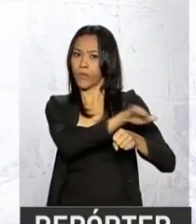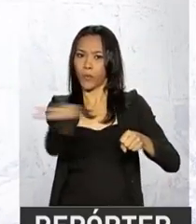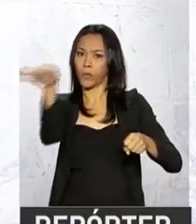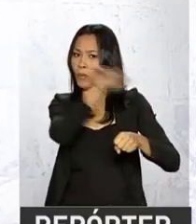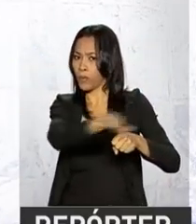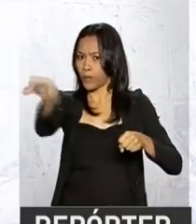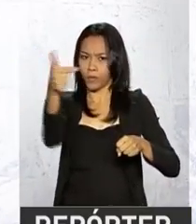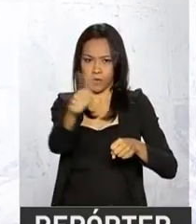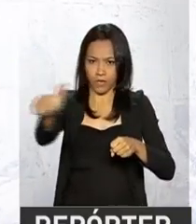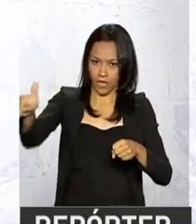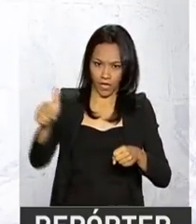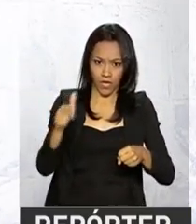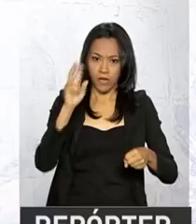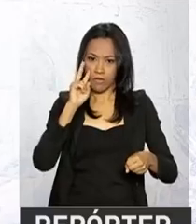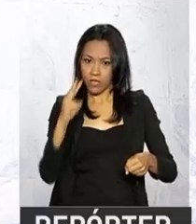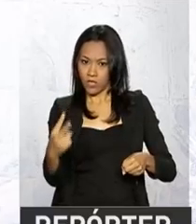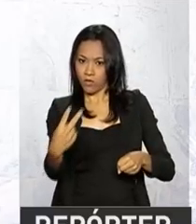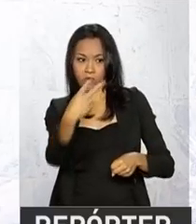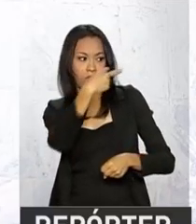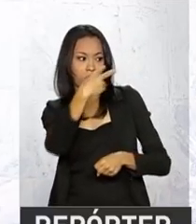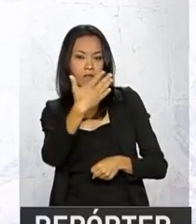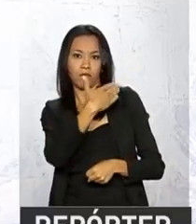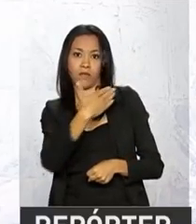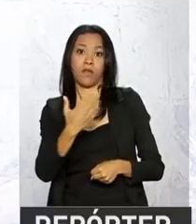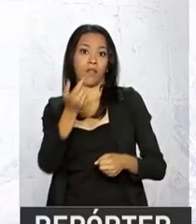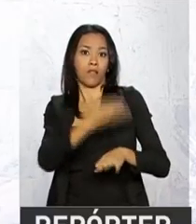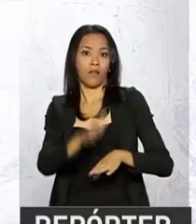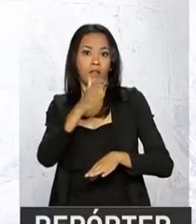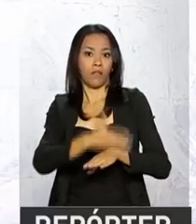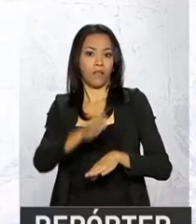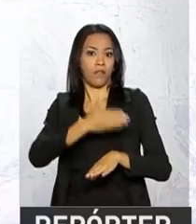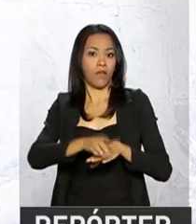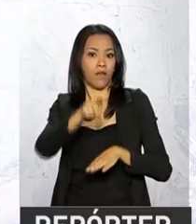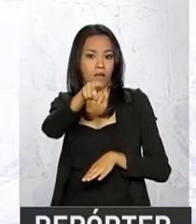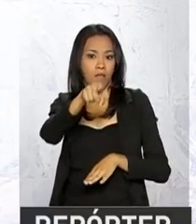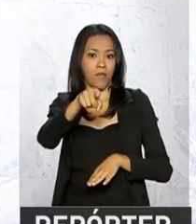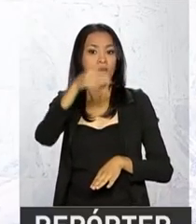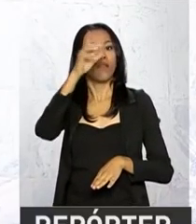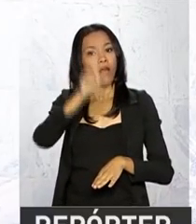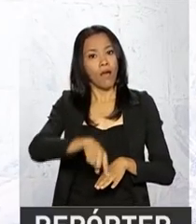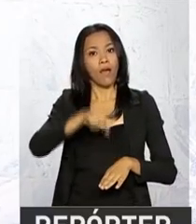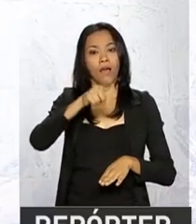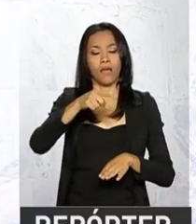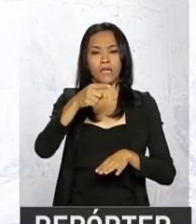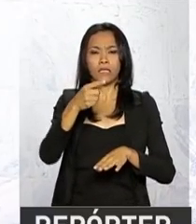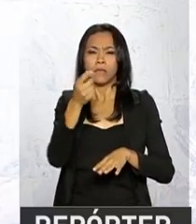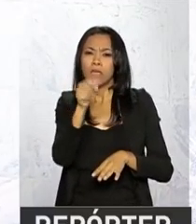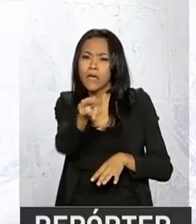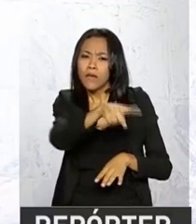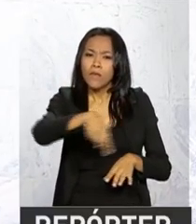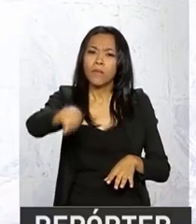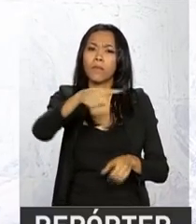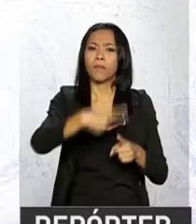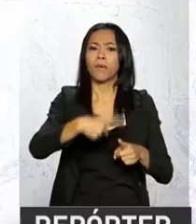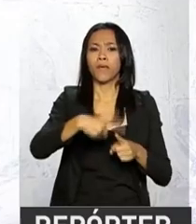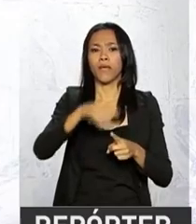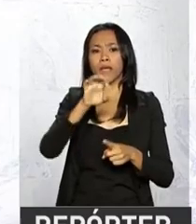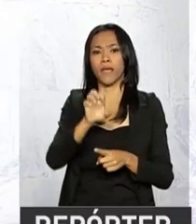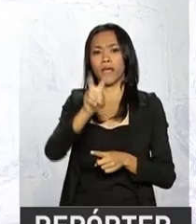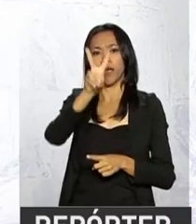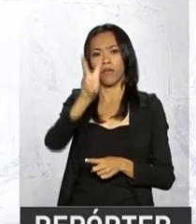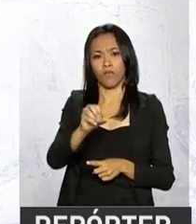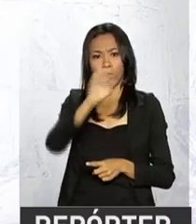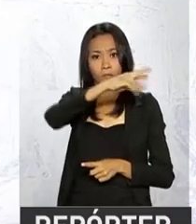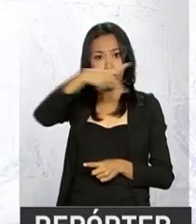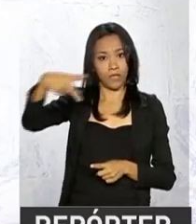e a gente está vendo ali o treinamento, é o Batalhão dos Dragões da Independência, porque Evo Morales, quando